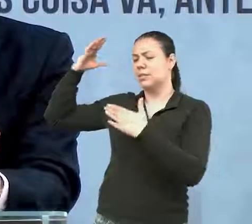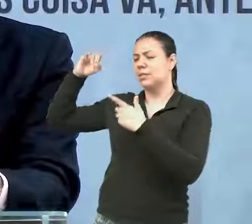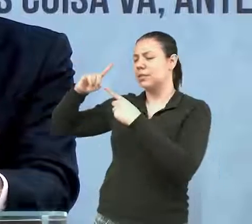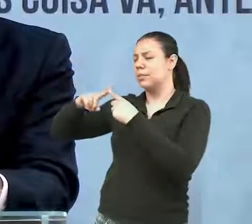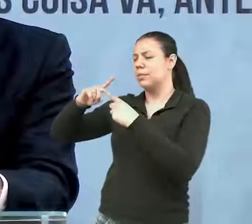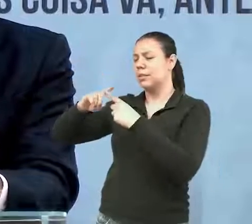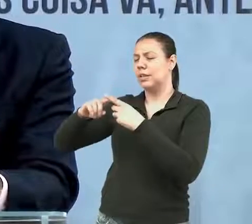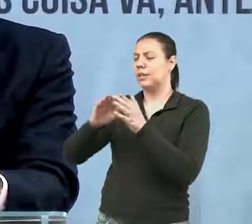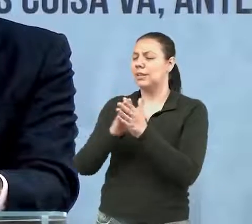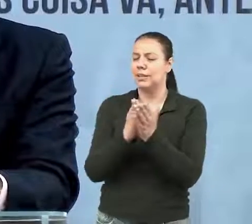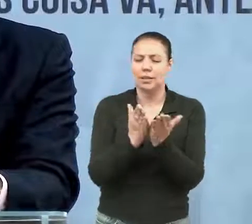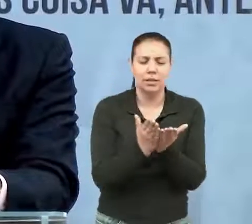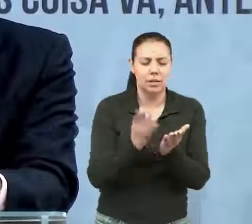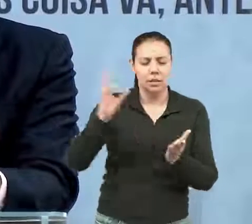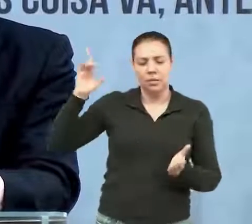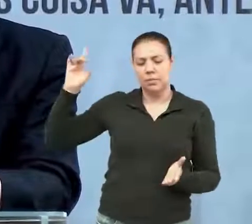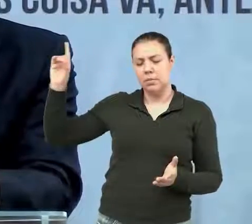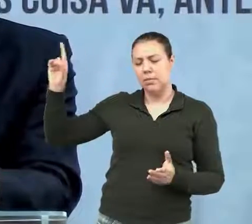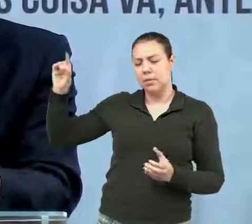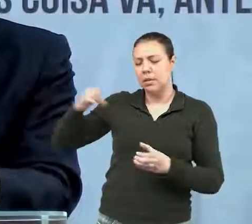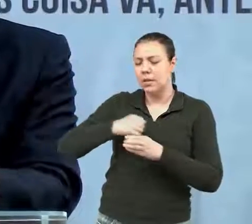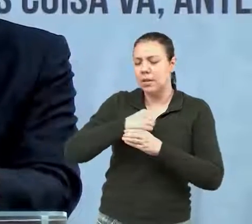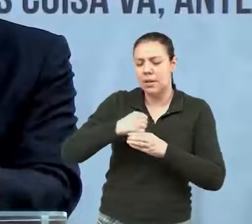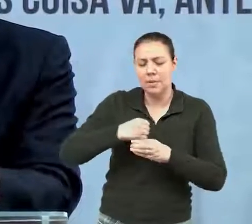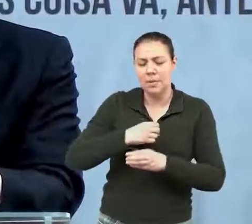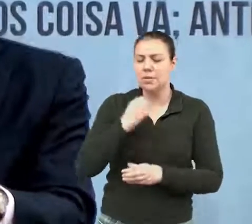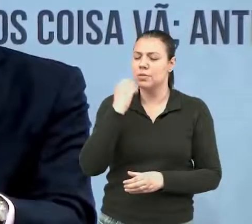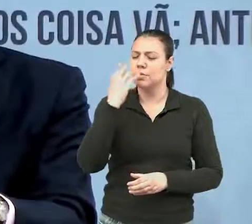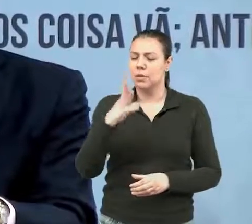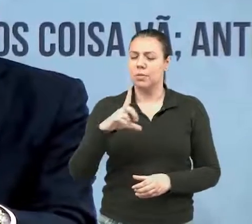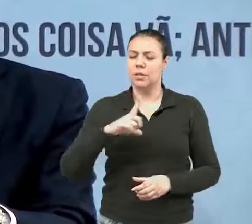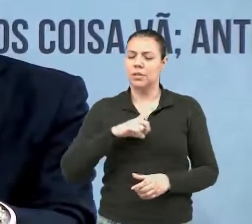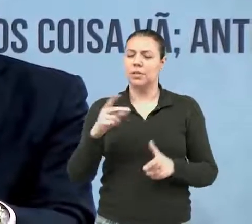remédio eficaz, para vencermos o medo.